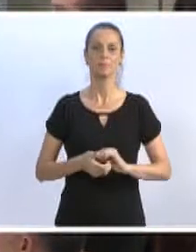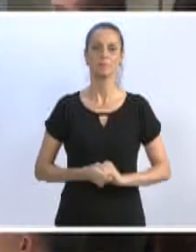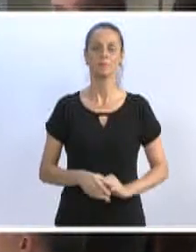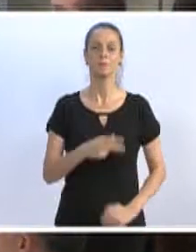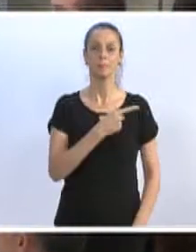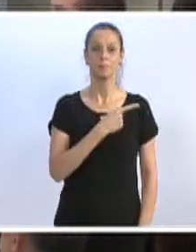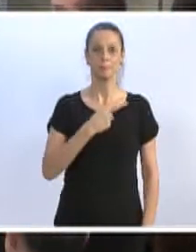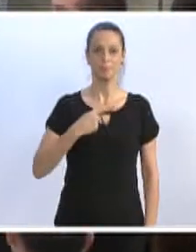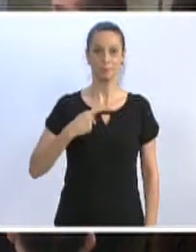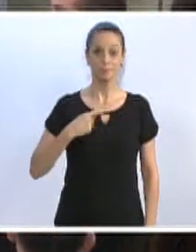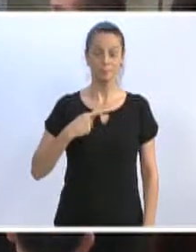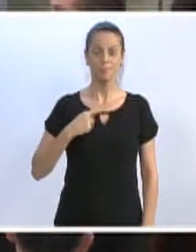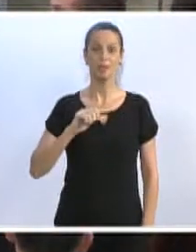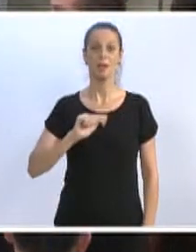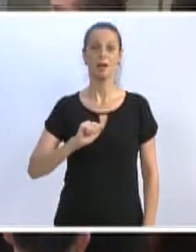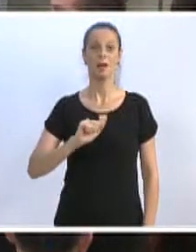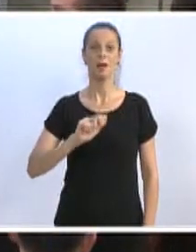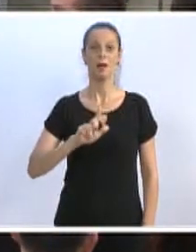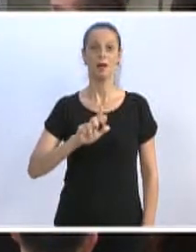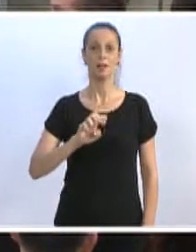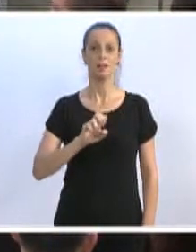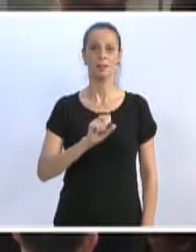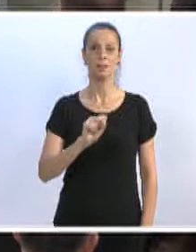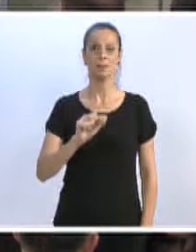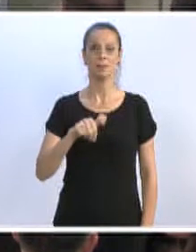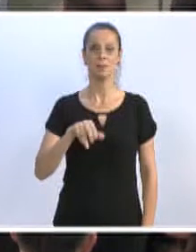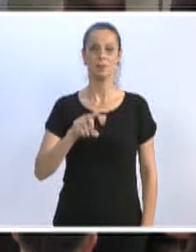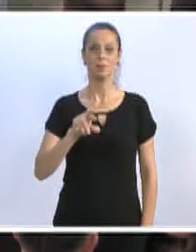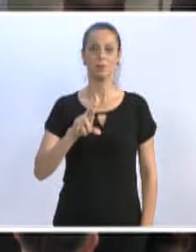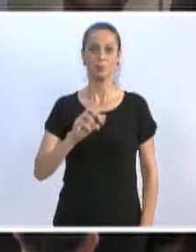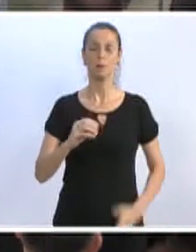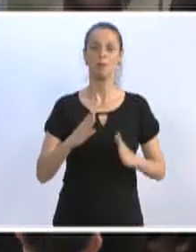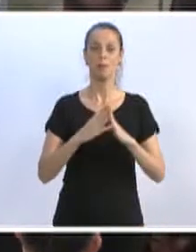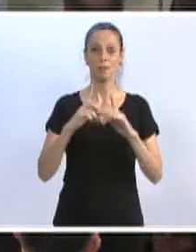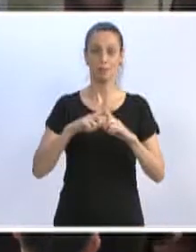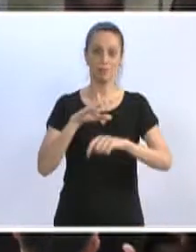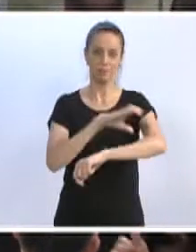Pastor Alessandro Aguiar, da Igreja Evangélica Assembleia de Deus.